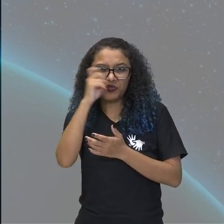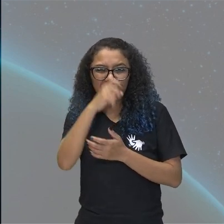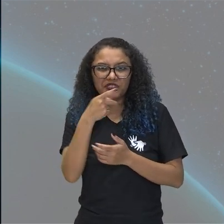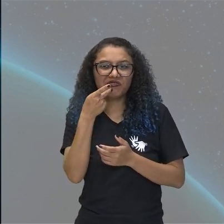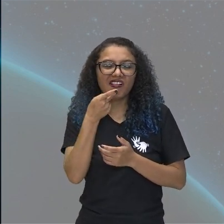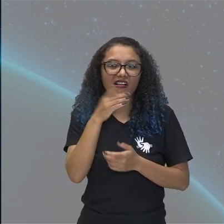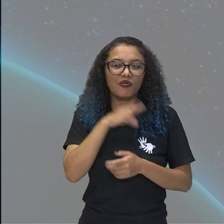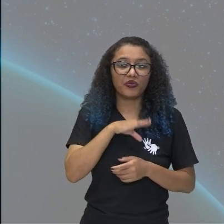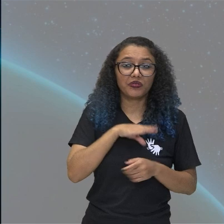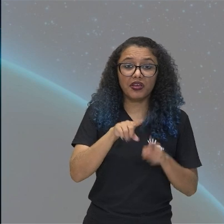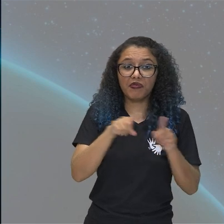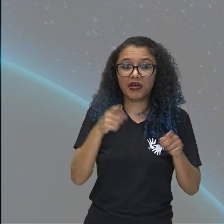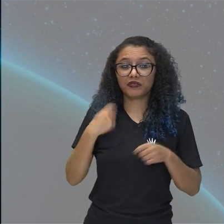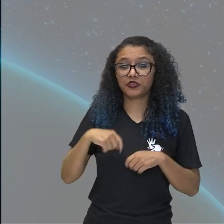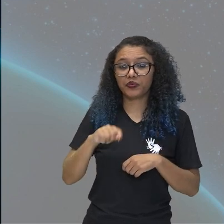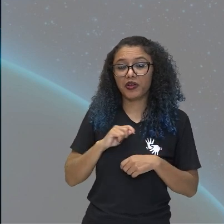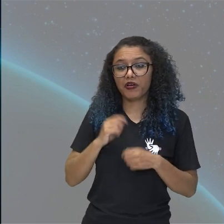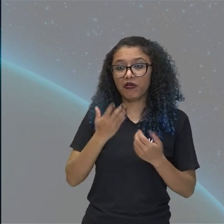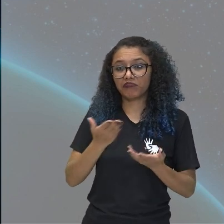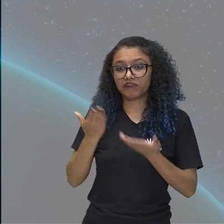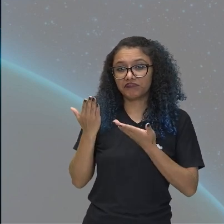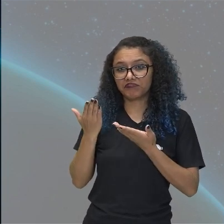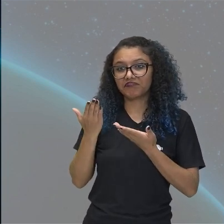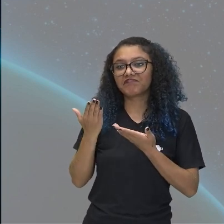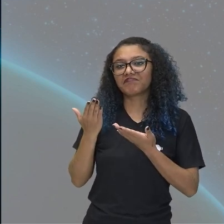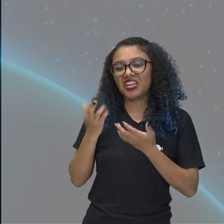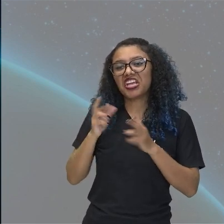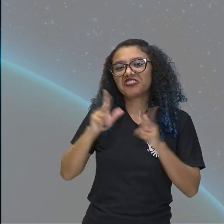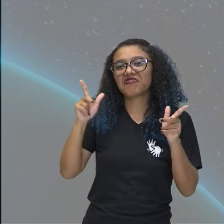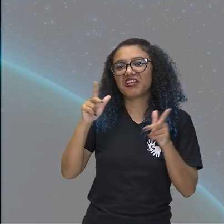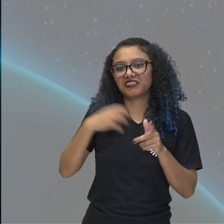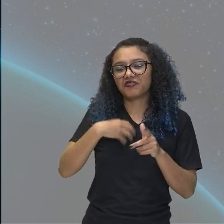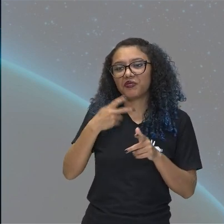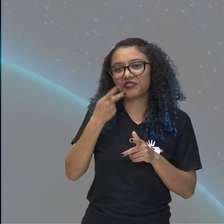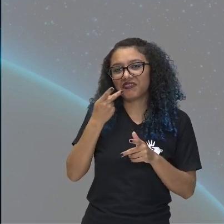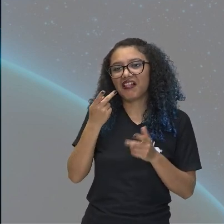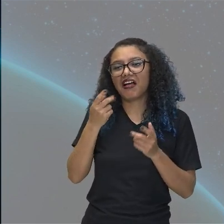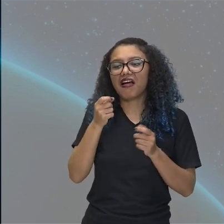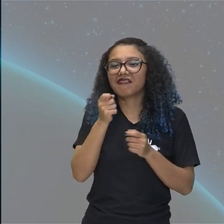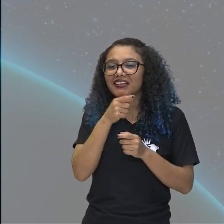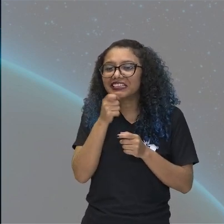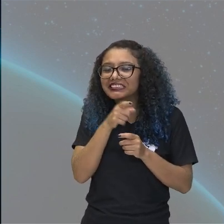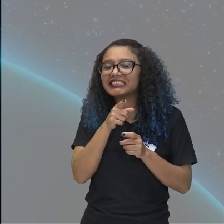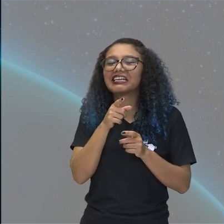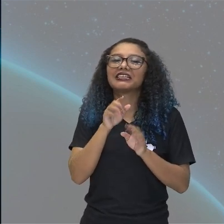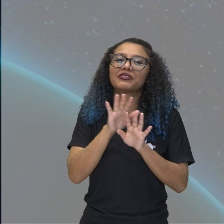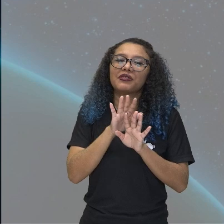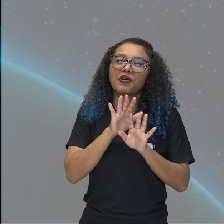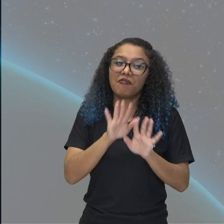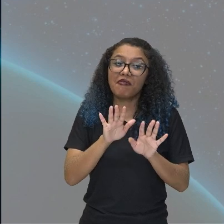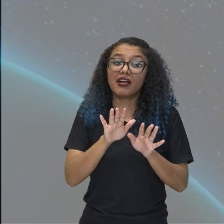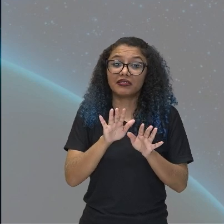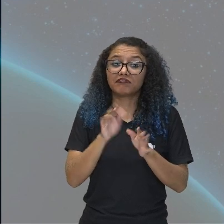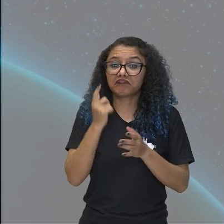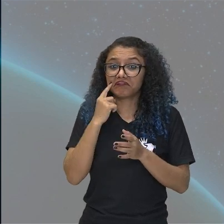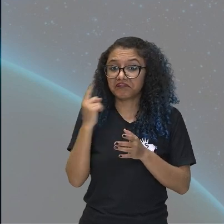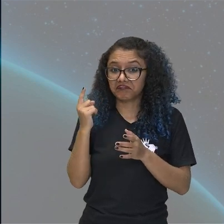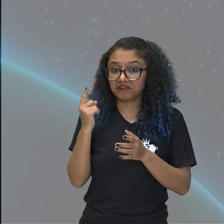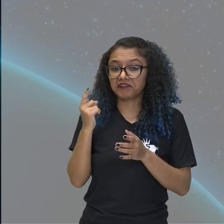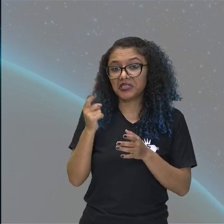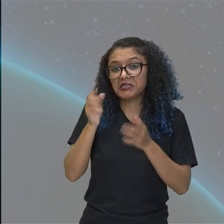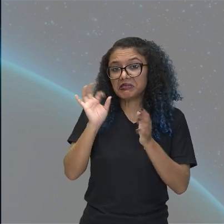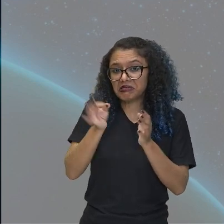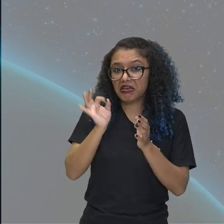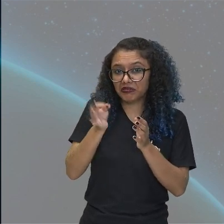cerebro. Pode ser um pouco engraçado, mas é o correto no espanhol, é